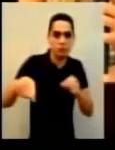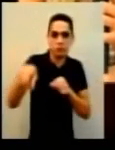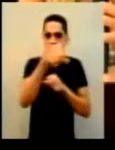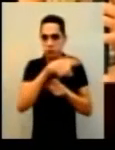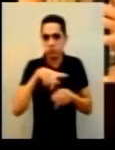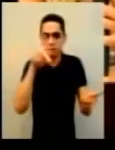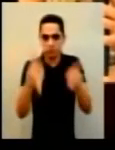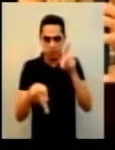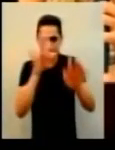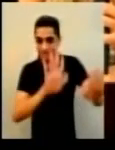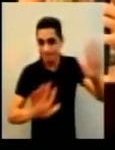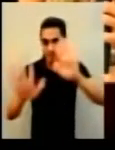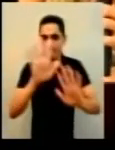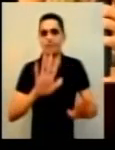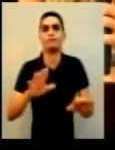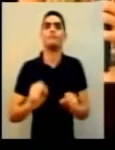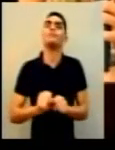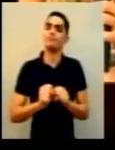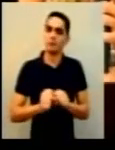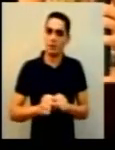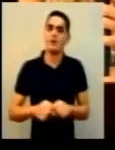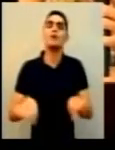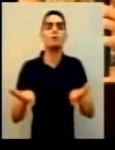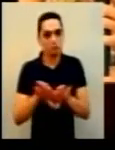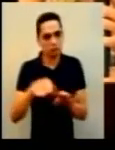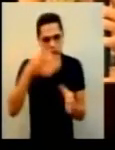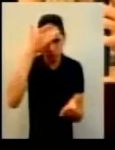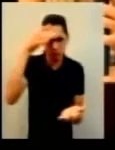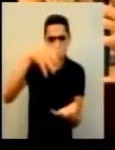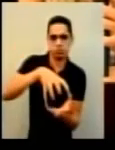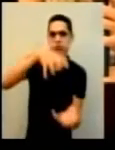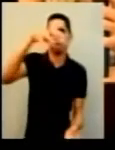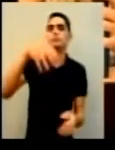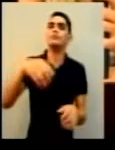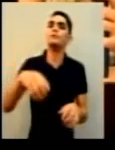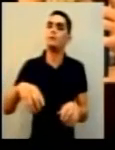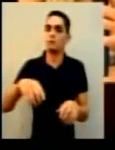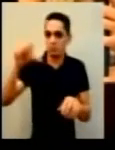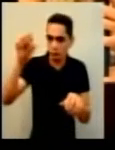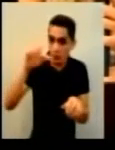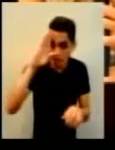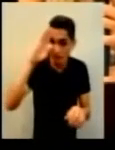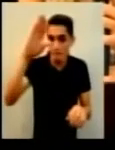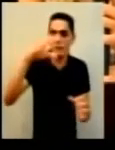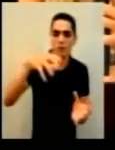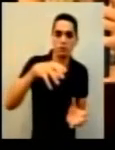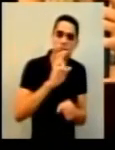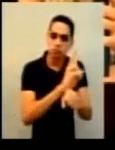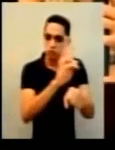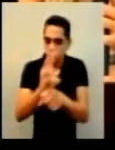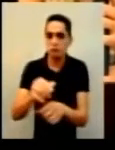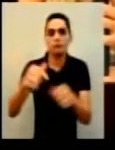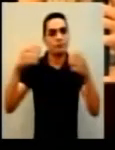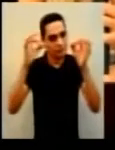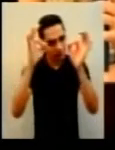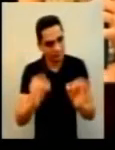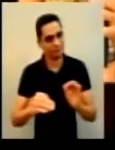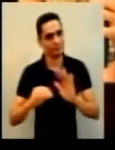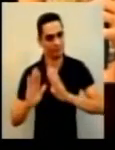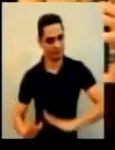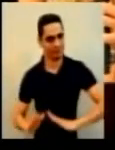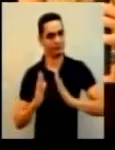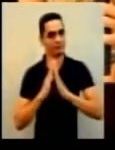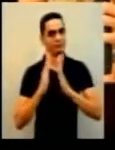população tomar todo o cuidado. Claro, os idosos permanecendo todo o cuidado, realmente ficando em casa, porque o risco